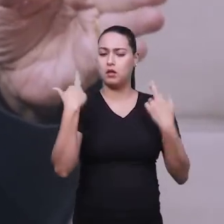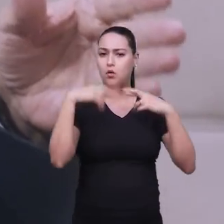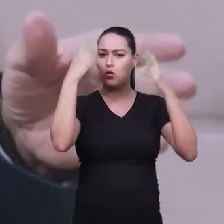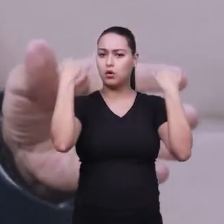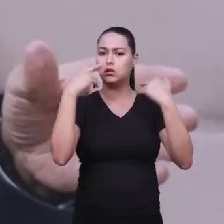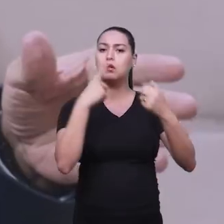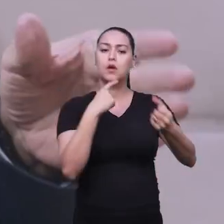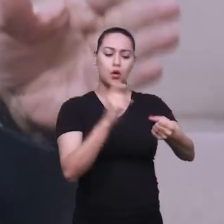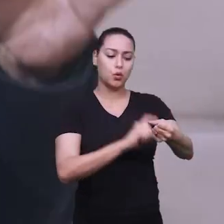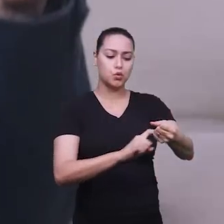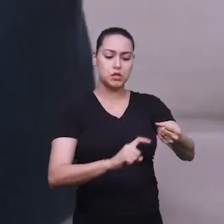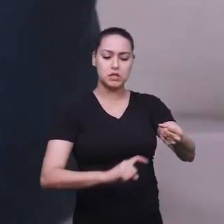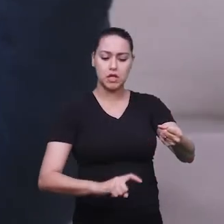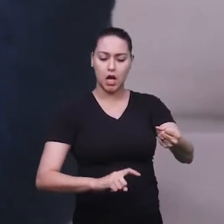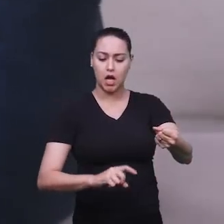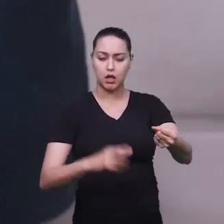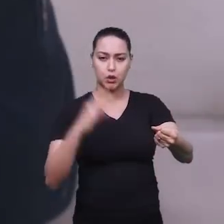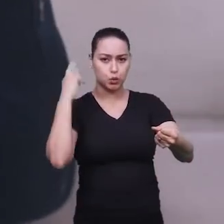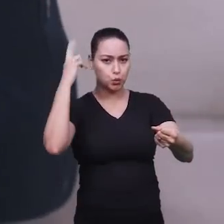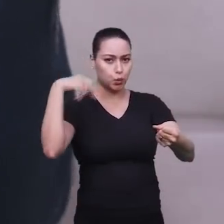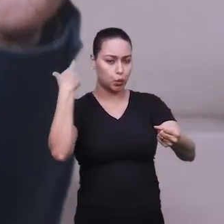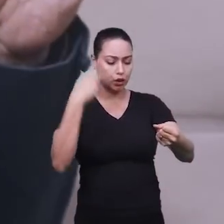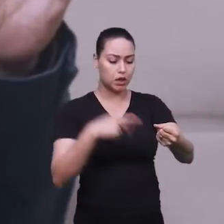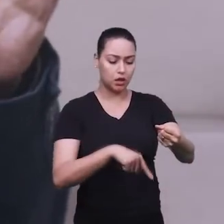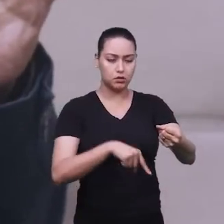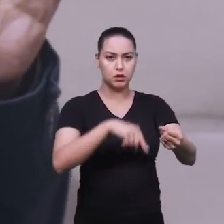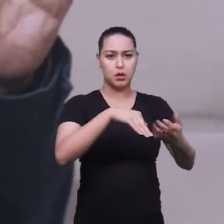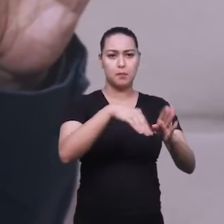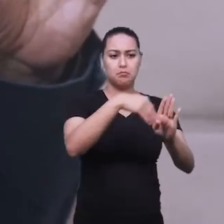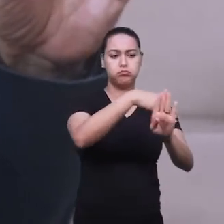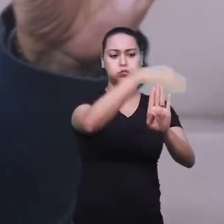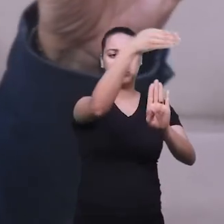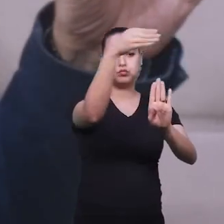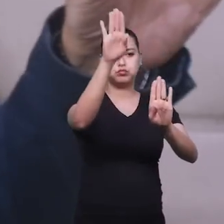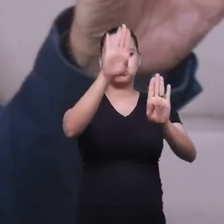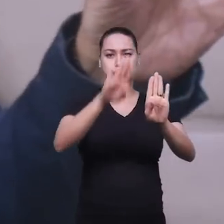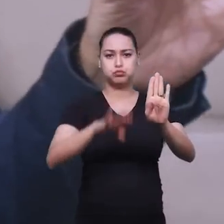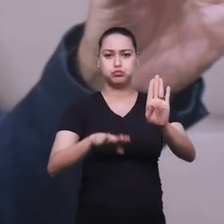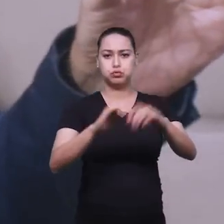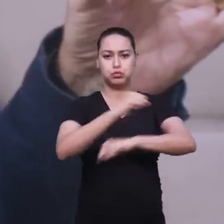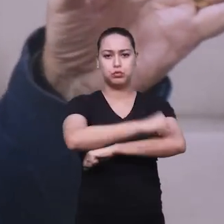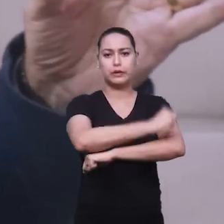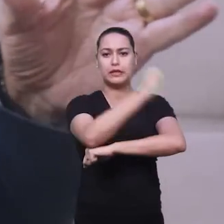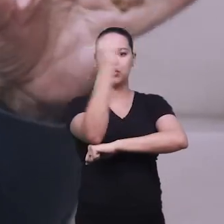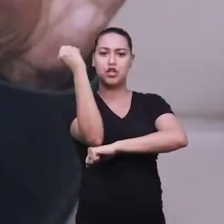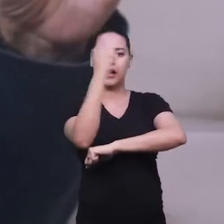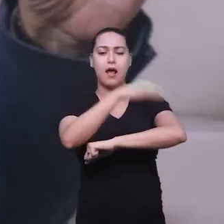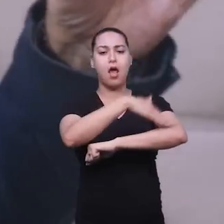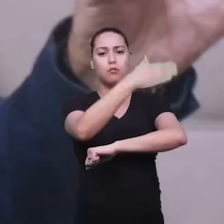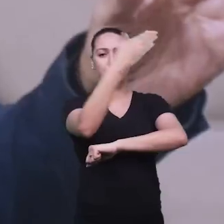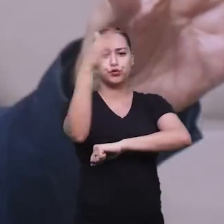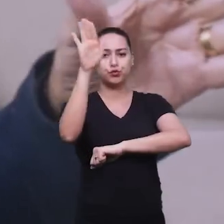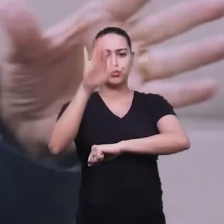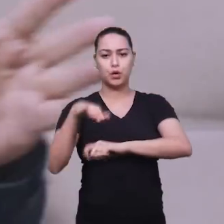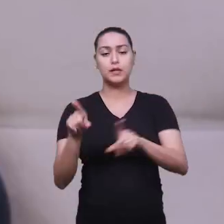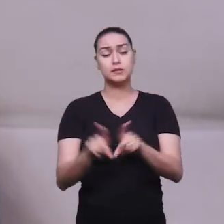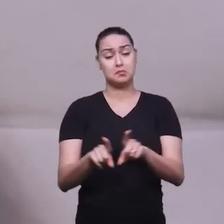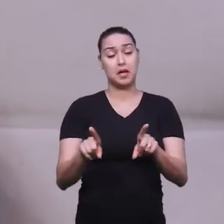Sacrificar o cordeiro, passar o sangue na veiga, no umbral. Já detalhamos muitos detalhes, né? No